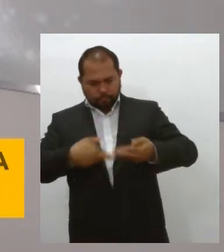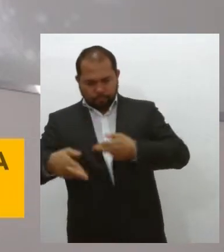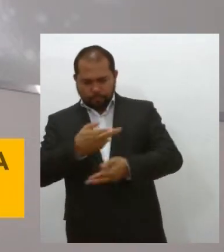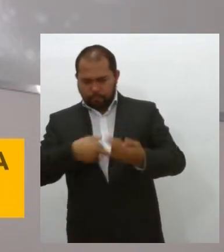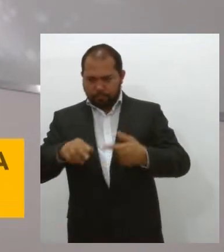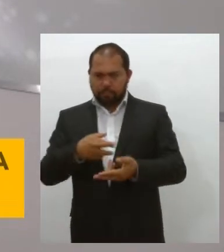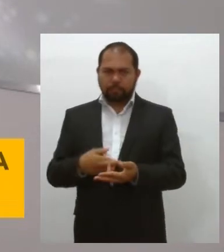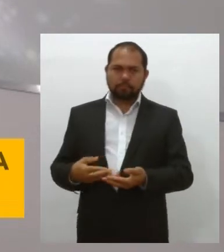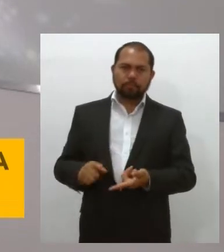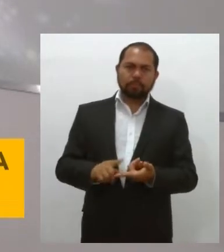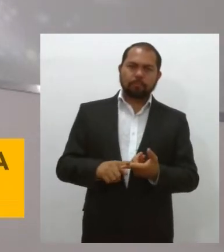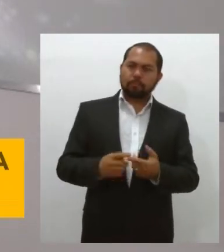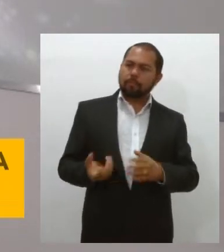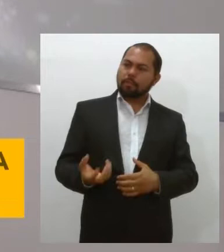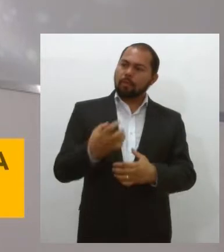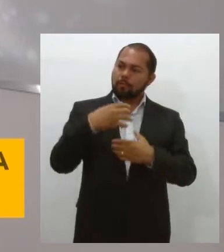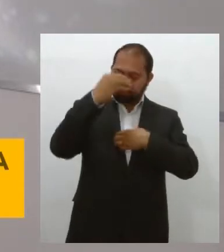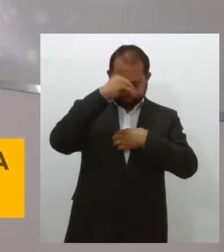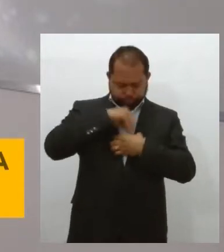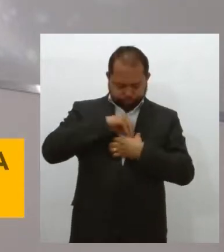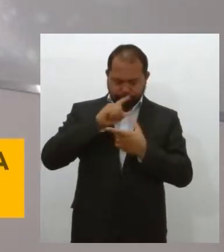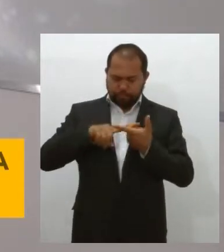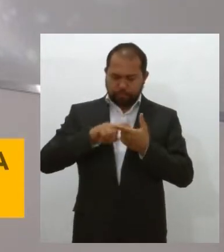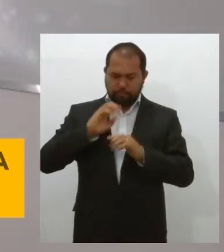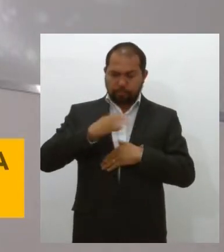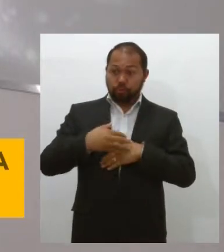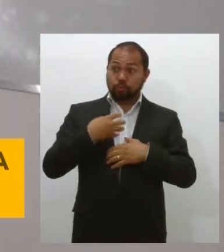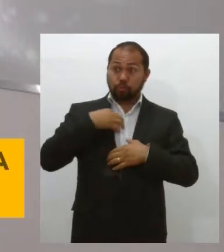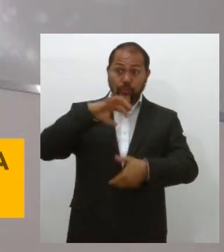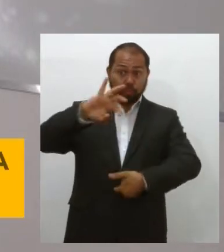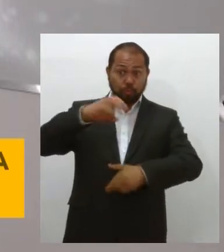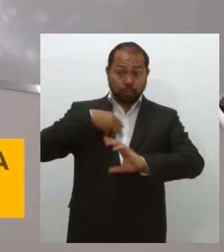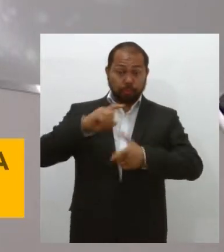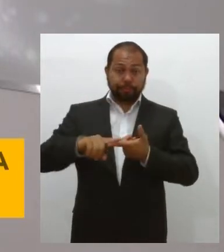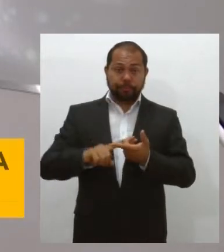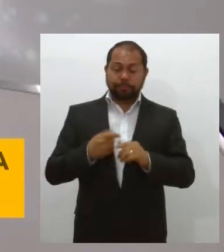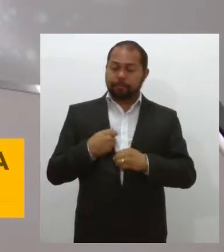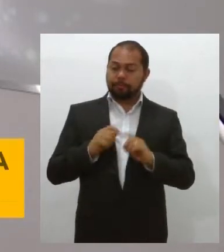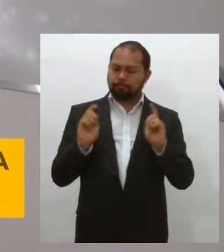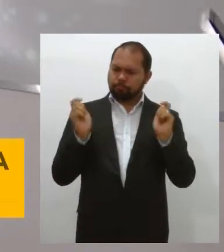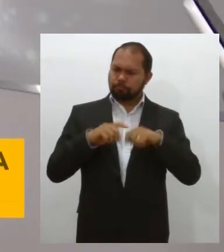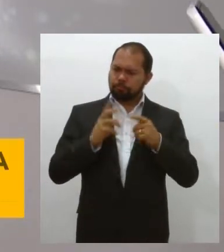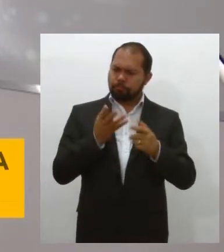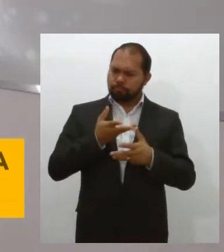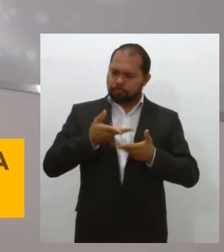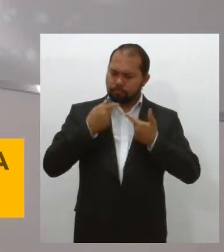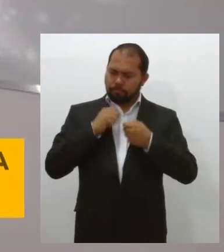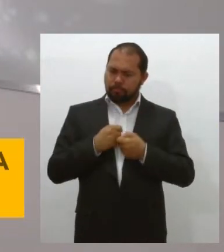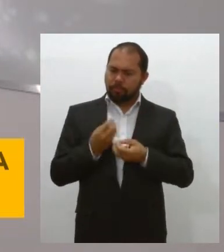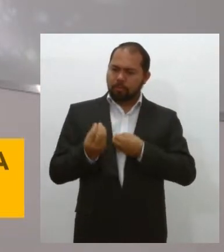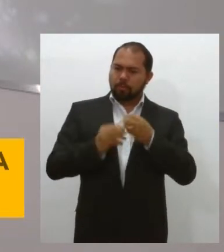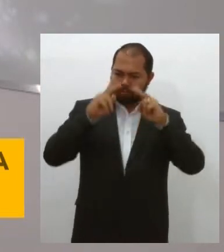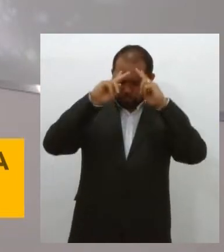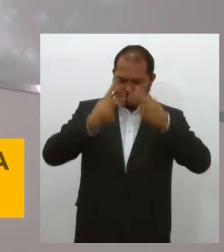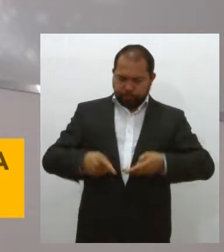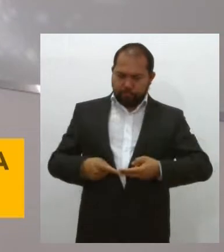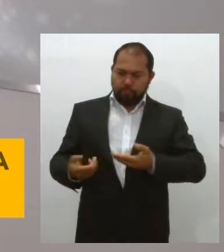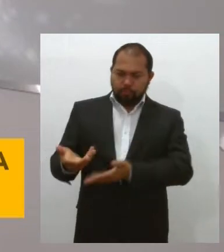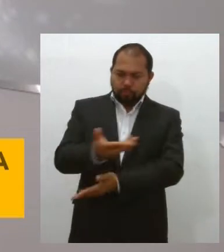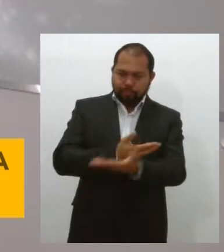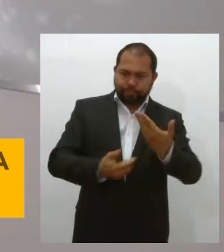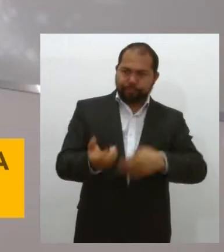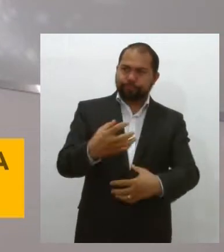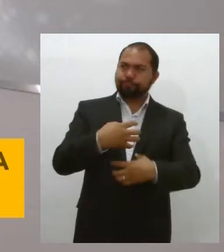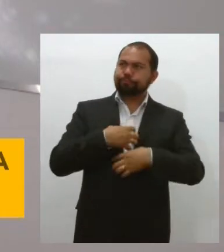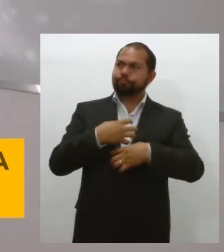relacionamentos intrapessoal e interpessoal, para justamente melhorar a maneira como o ser humano reage à emoção do